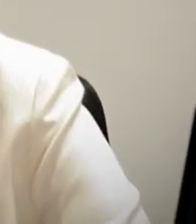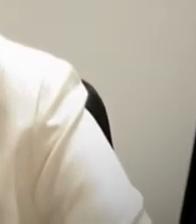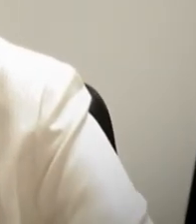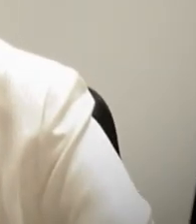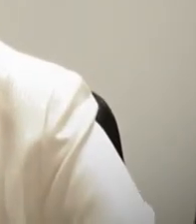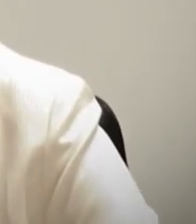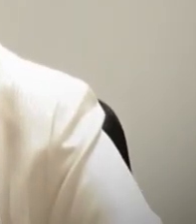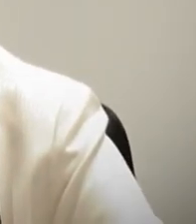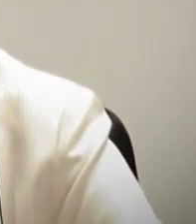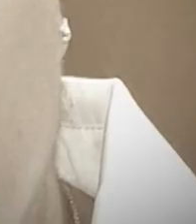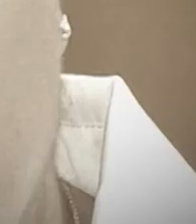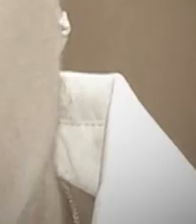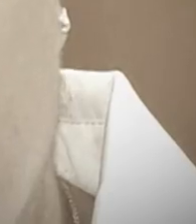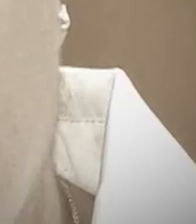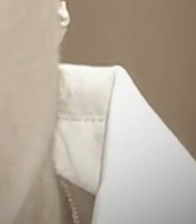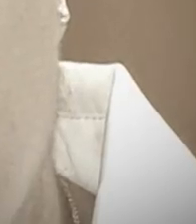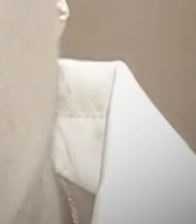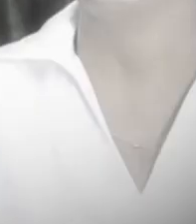lá